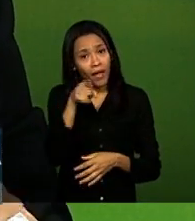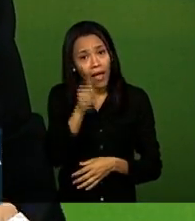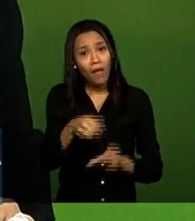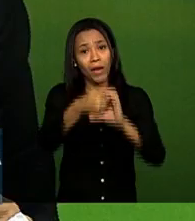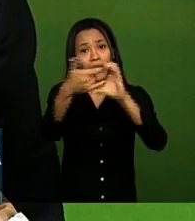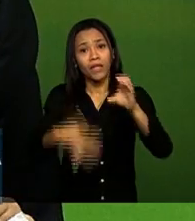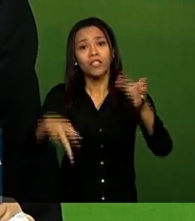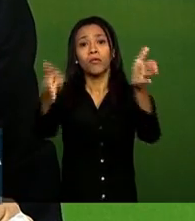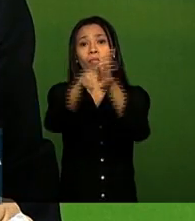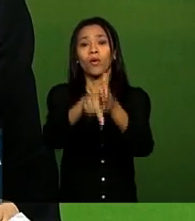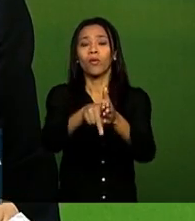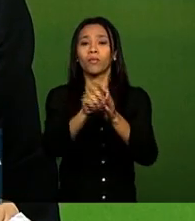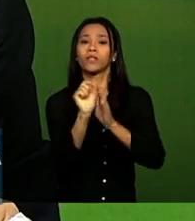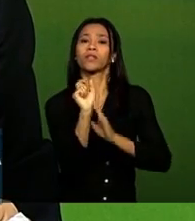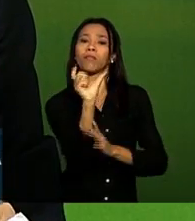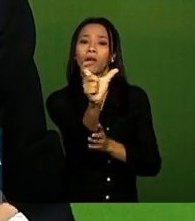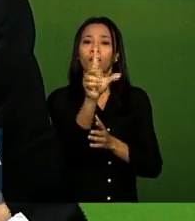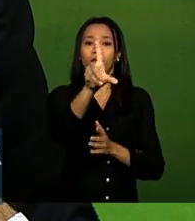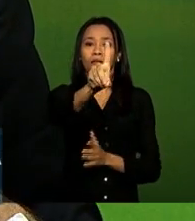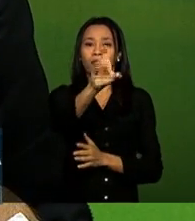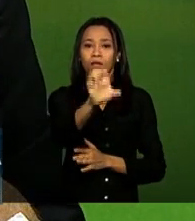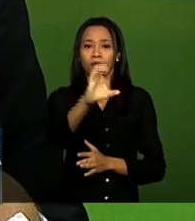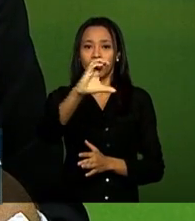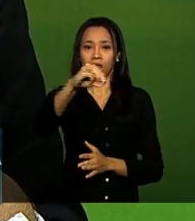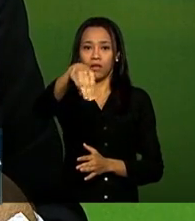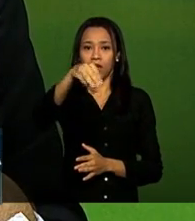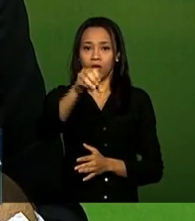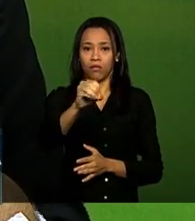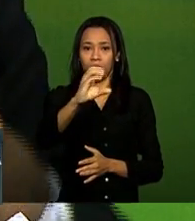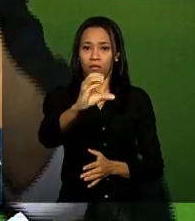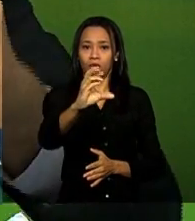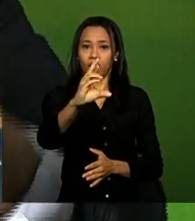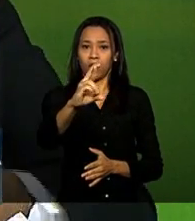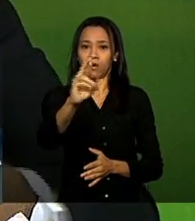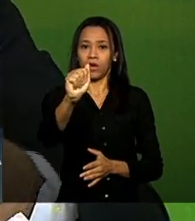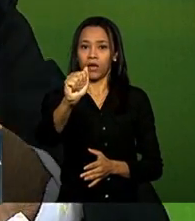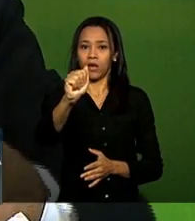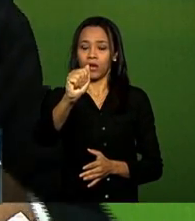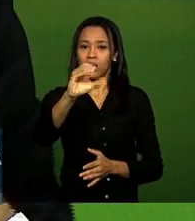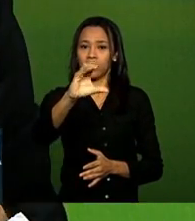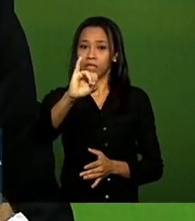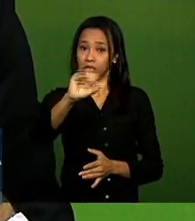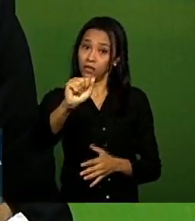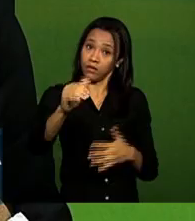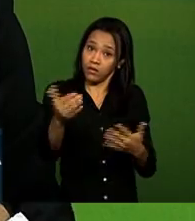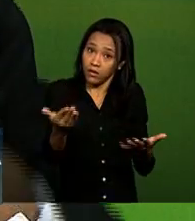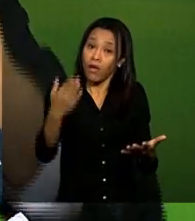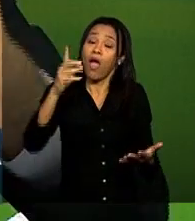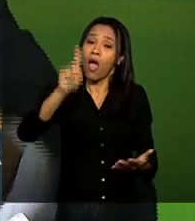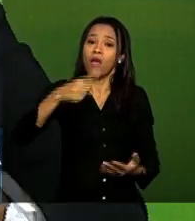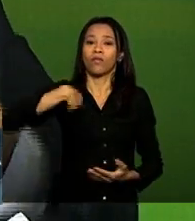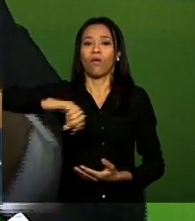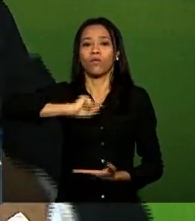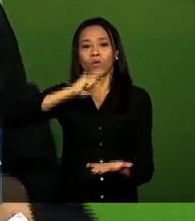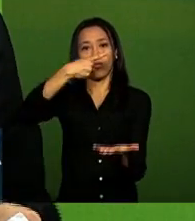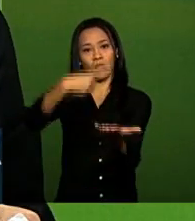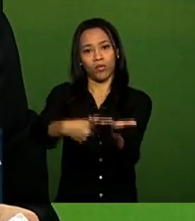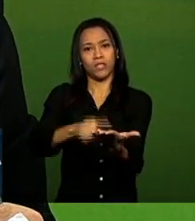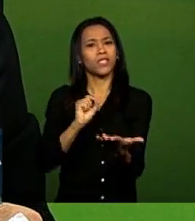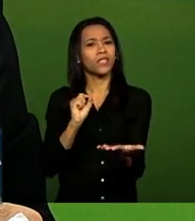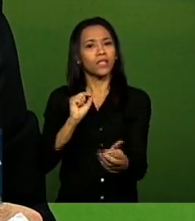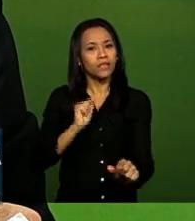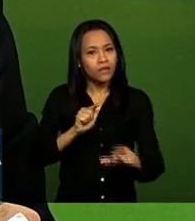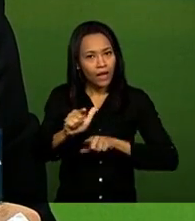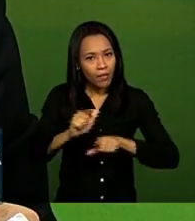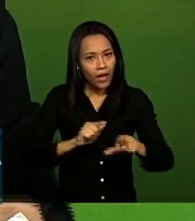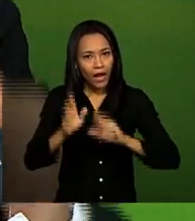brasileira O que é muito positiva e muito importante portanto é nosso compromisso trabalharmos ex